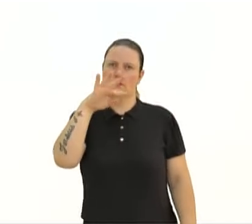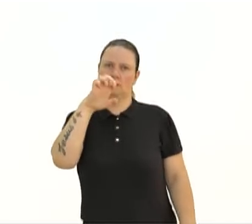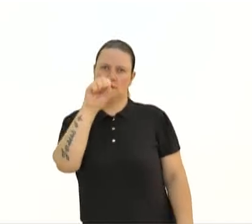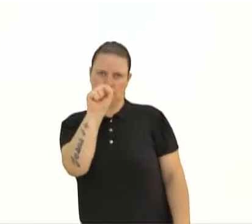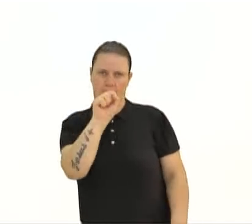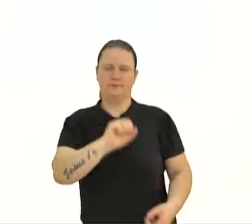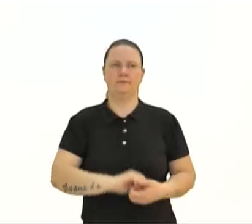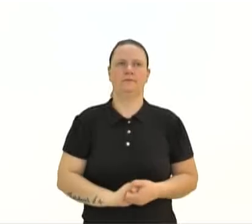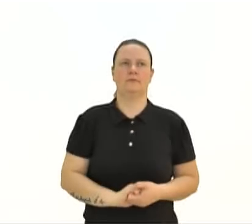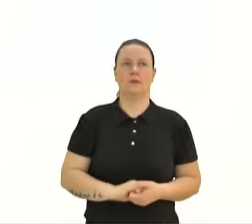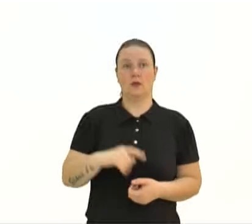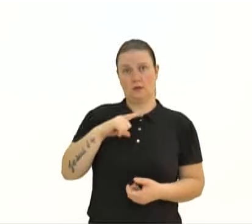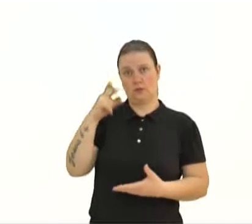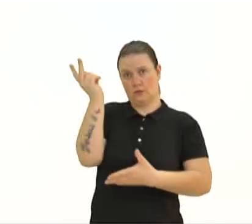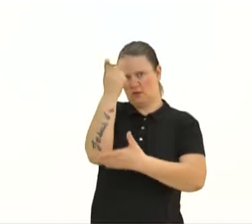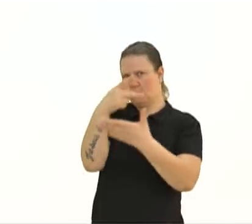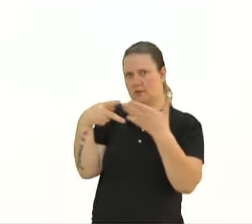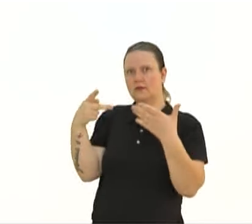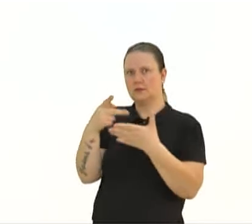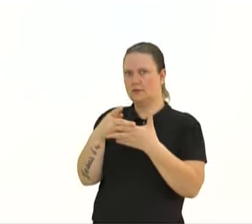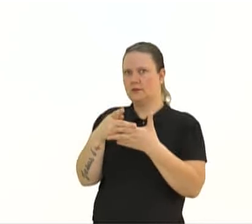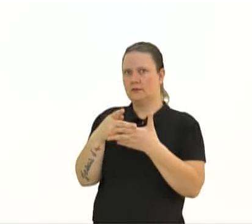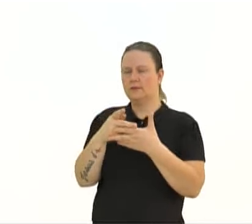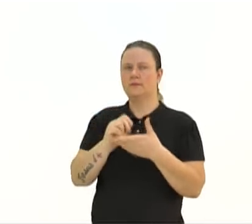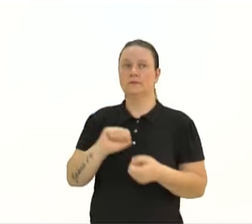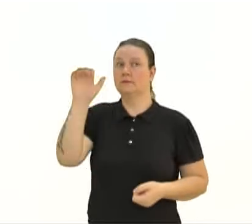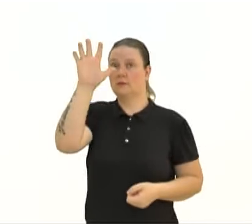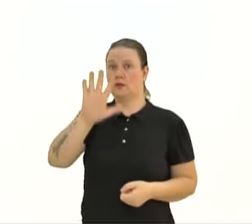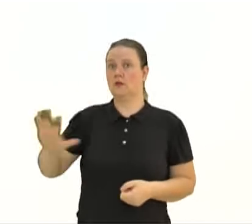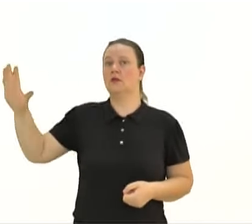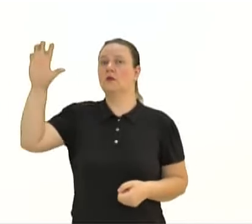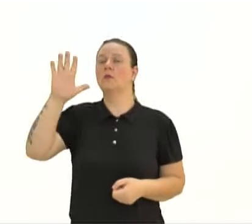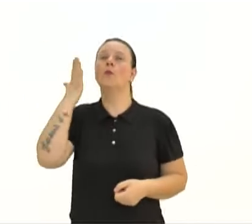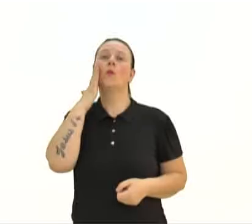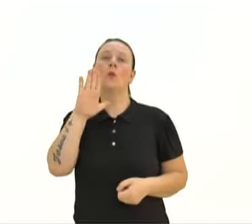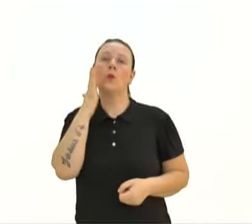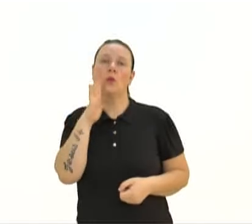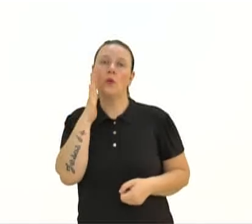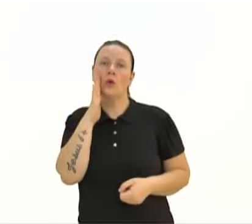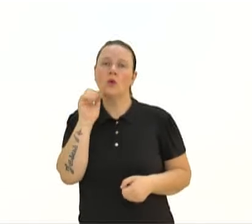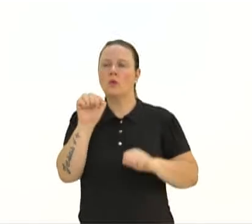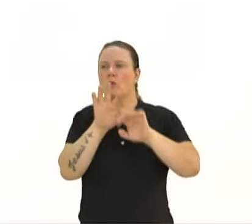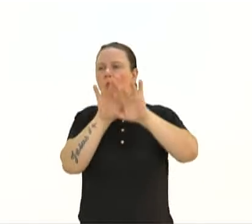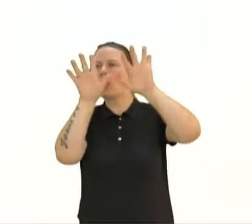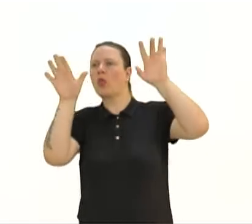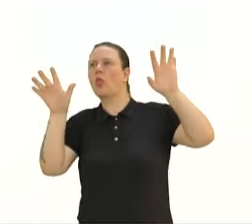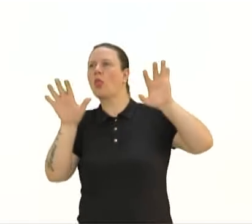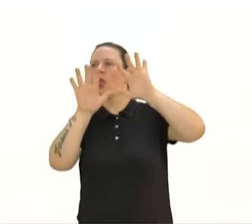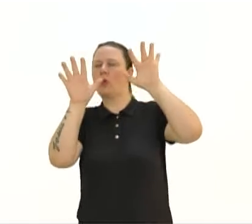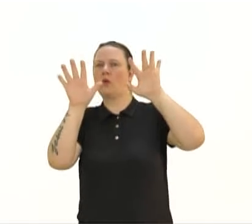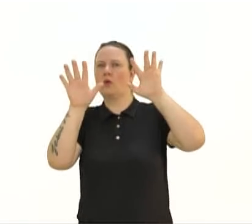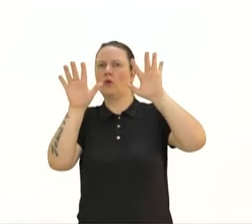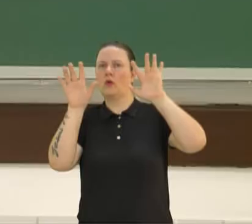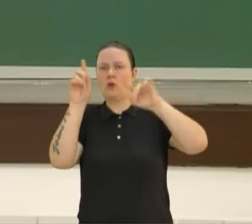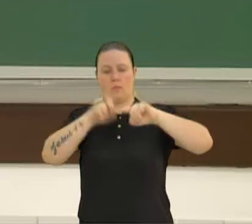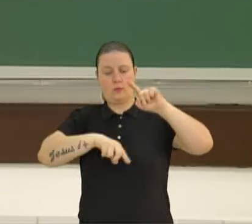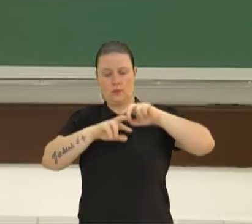específica, eles não vão ter núcleo. Portanto, eles vão se chamar seres procariontes. Exemplo, as